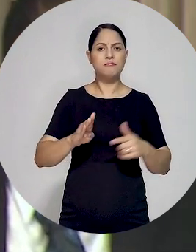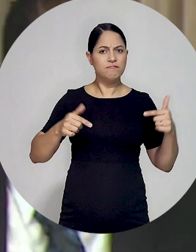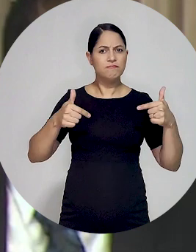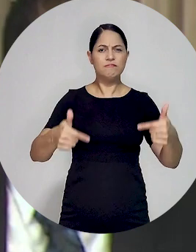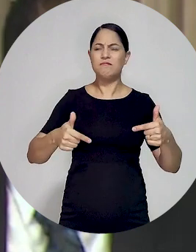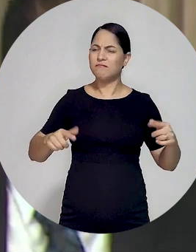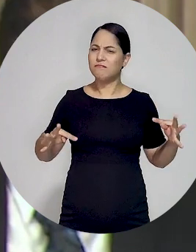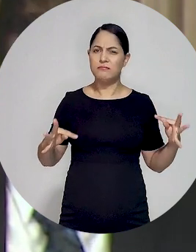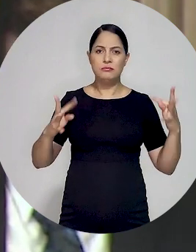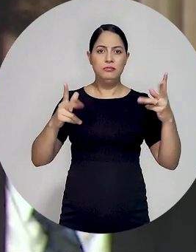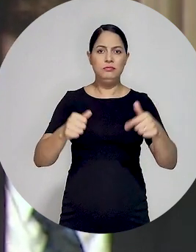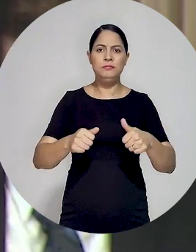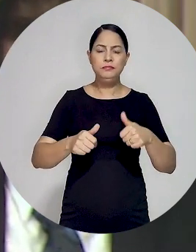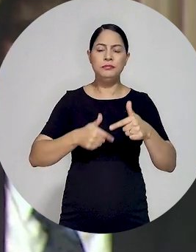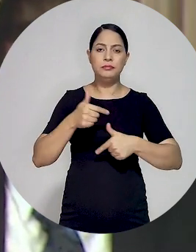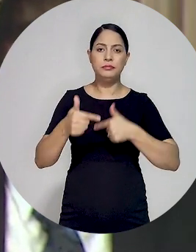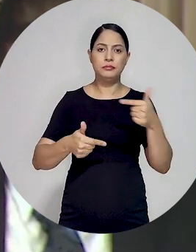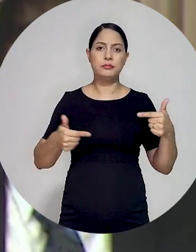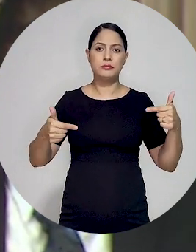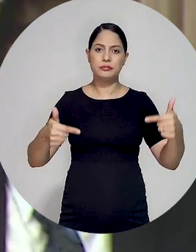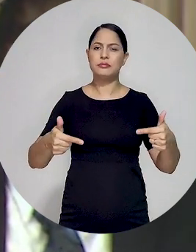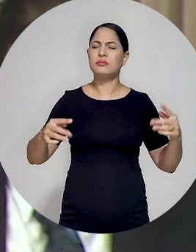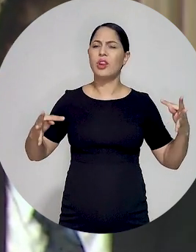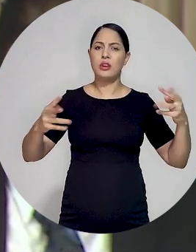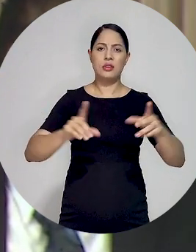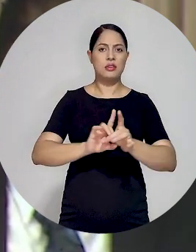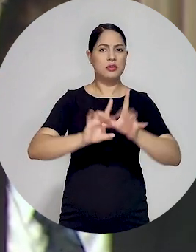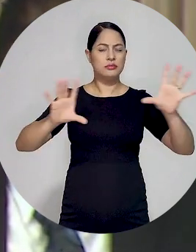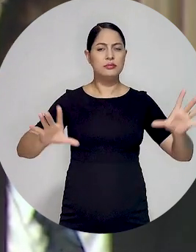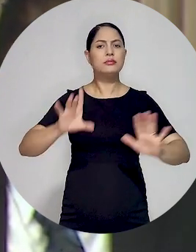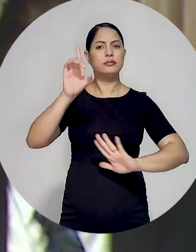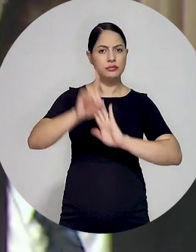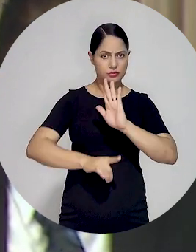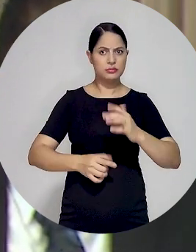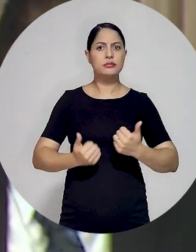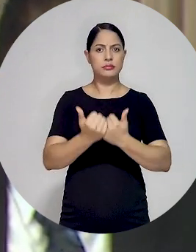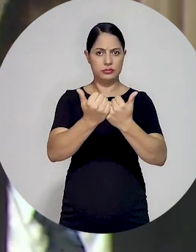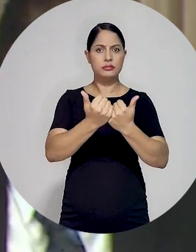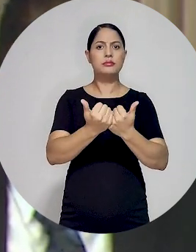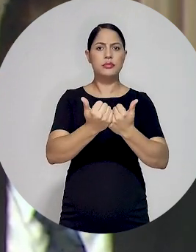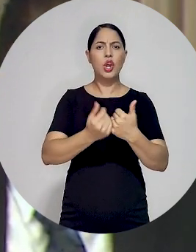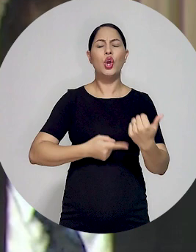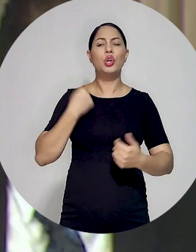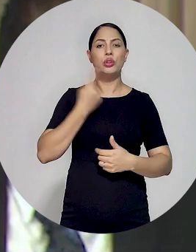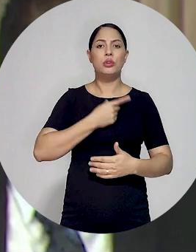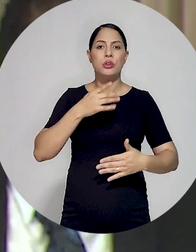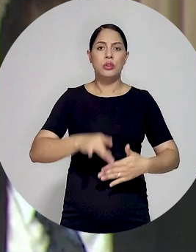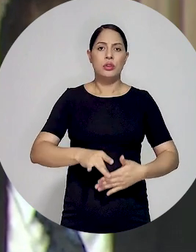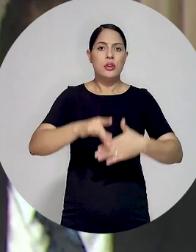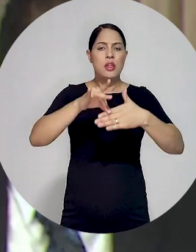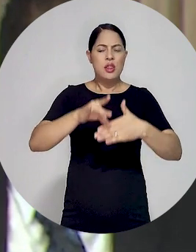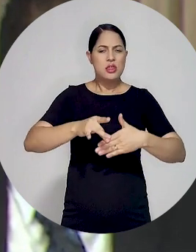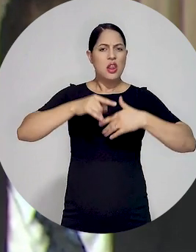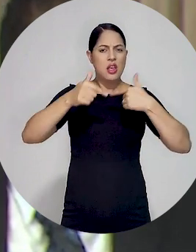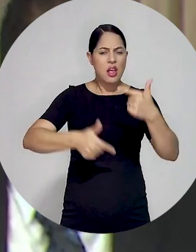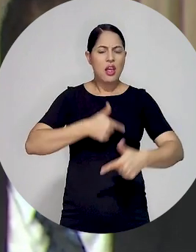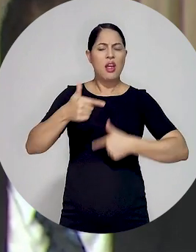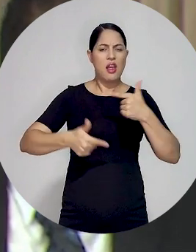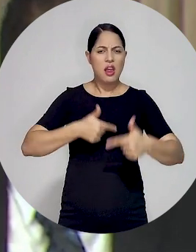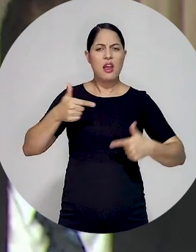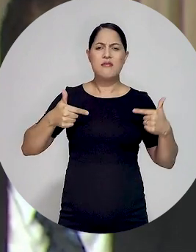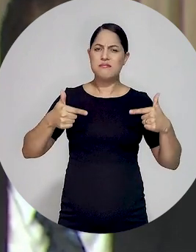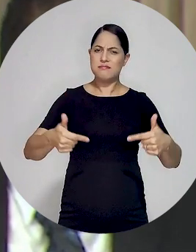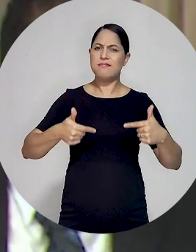é intransigente na defesa de todo e qualquer membro de sua classe, sobretudo aqueles eleitos democraticamente para exercerem cargos de diretoria. As